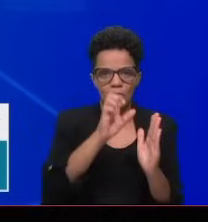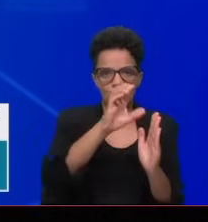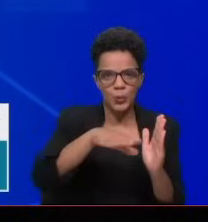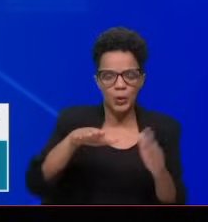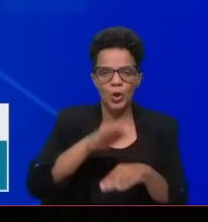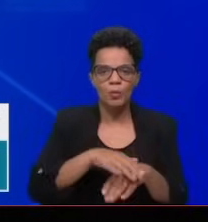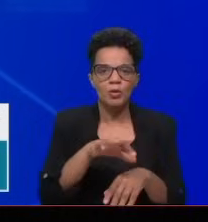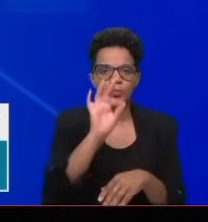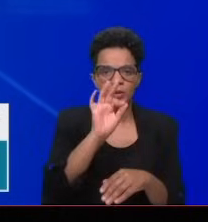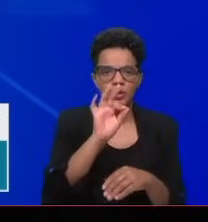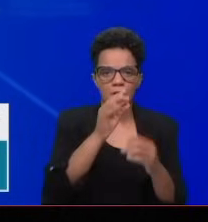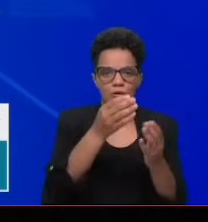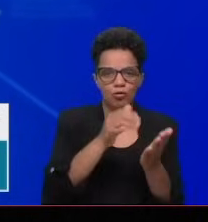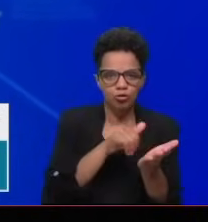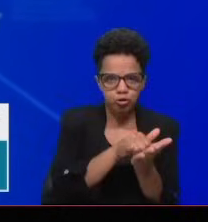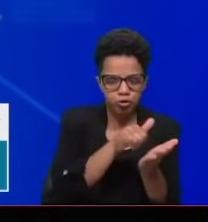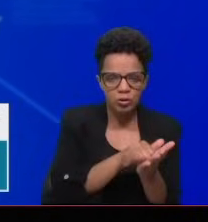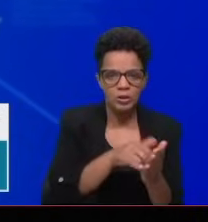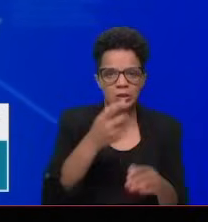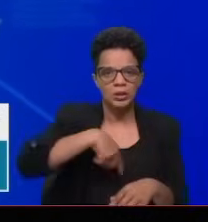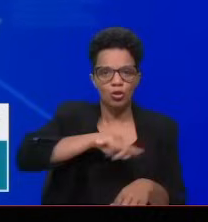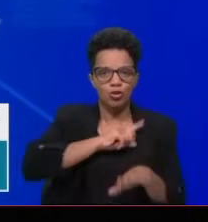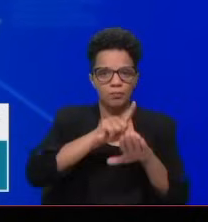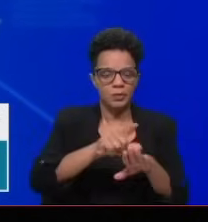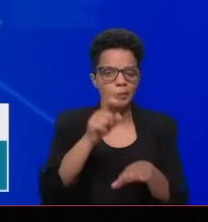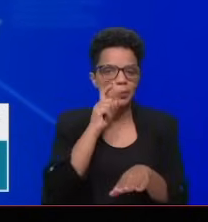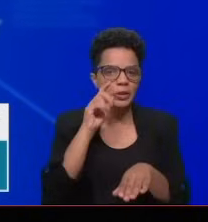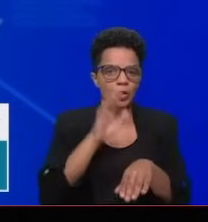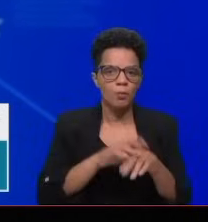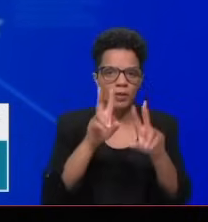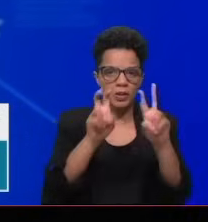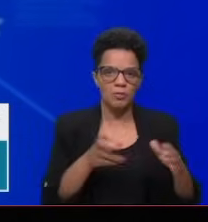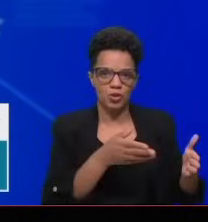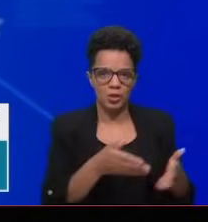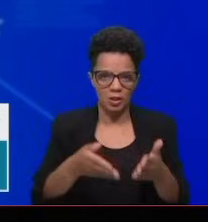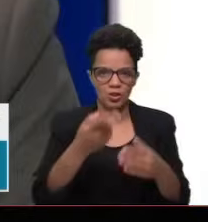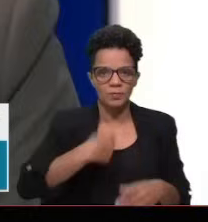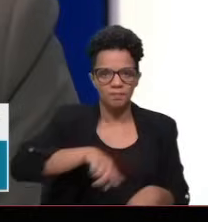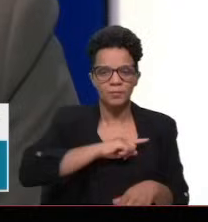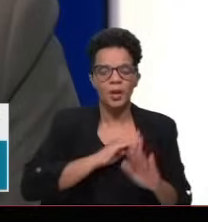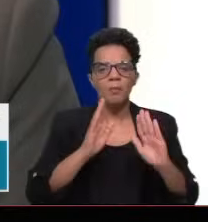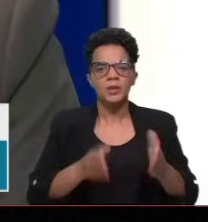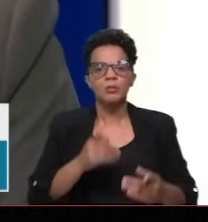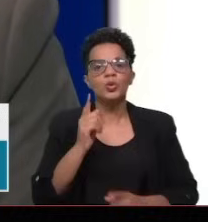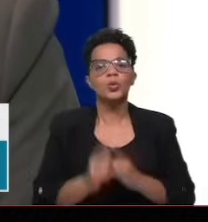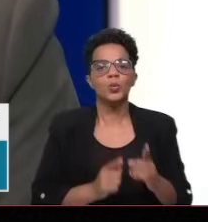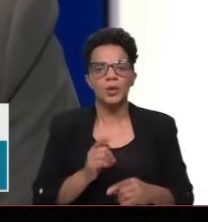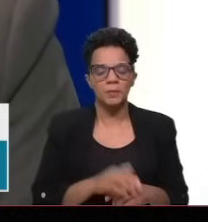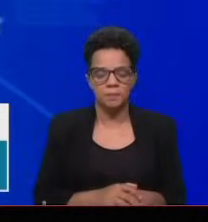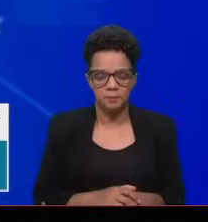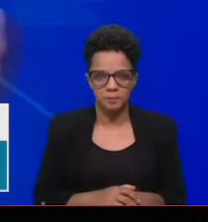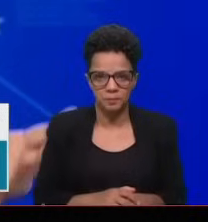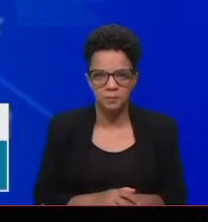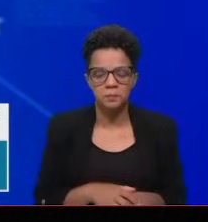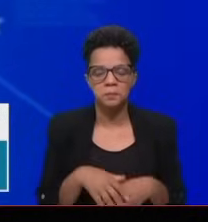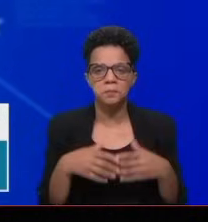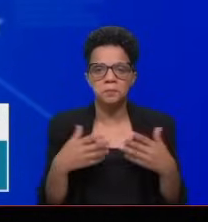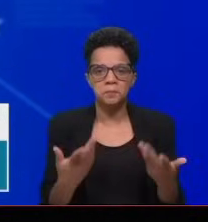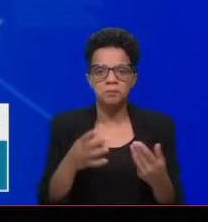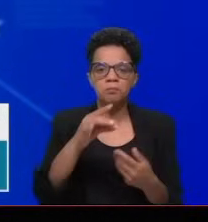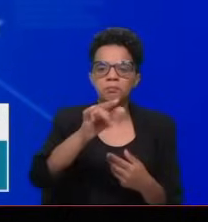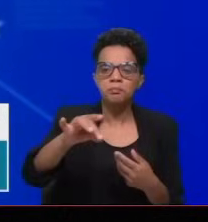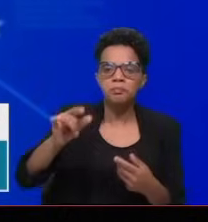a escolha do aeroporto E é isso que o livre defende Nas questões estratégicas nós precisamos de ver primeiro Quais são as